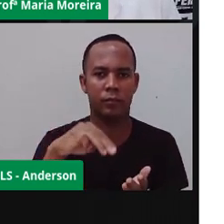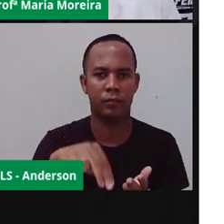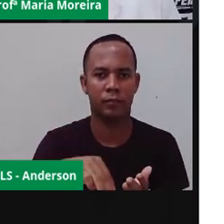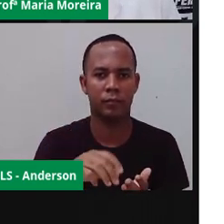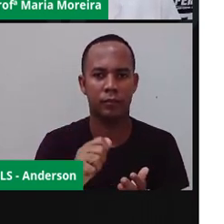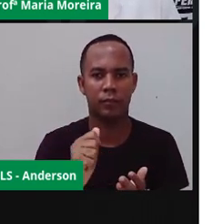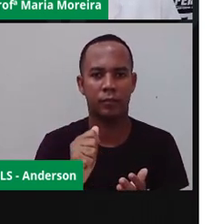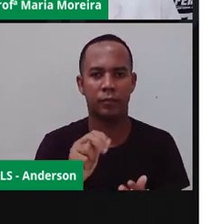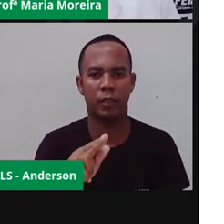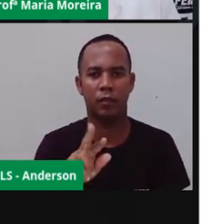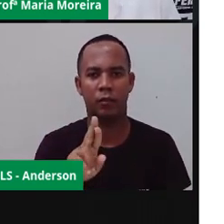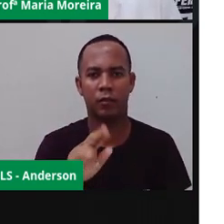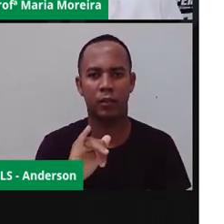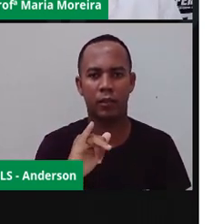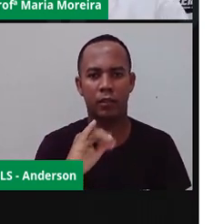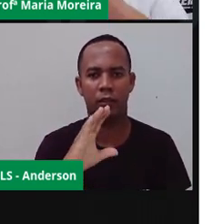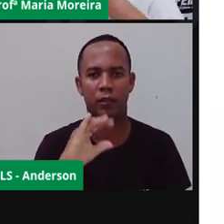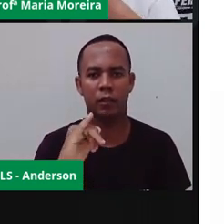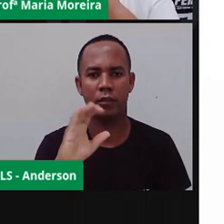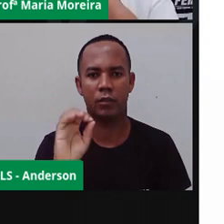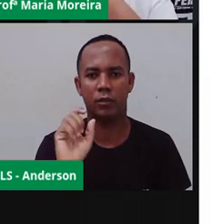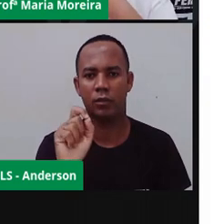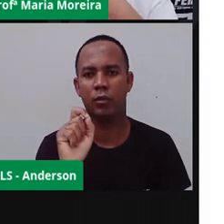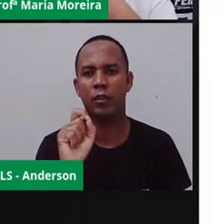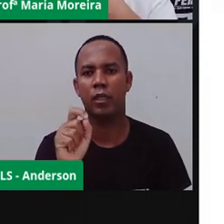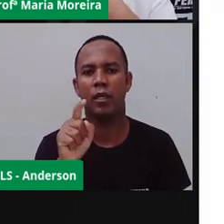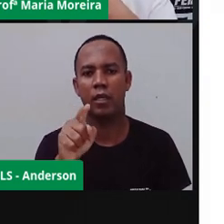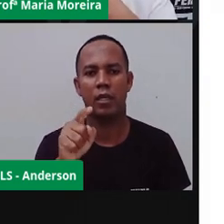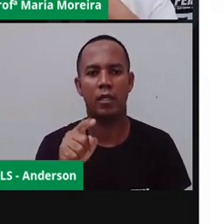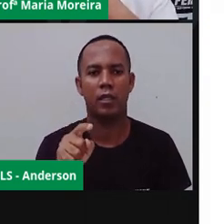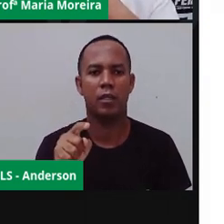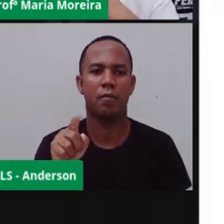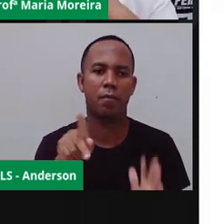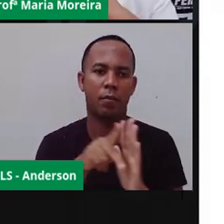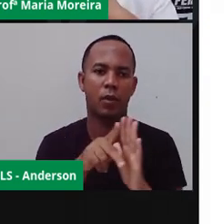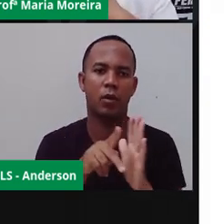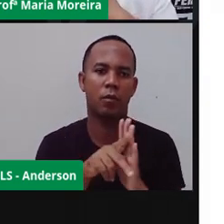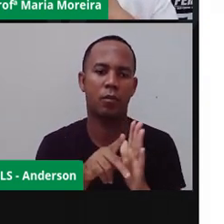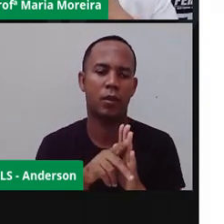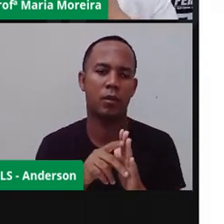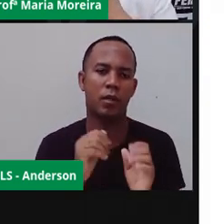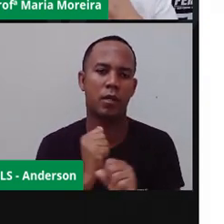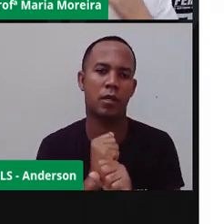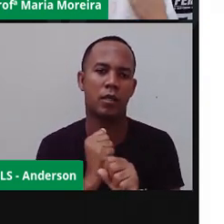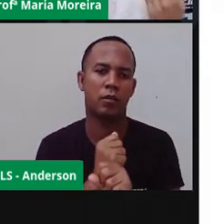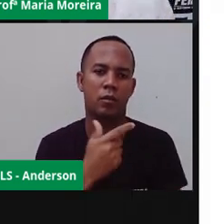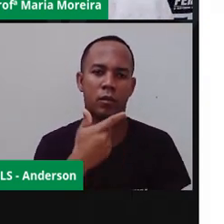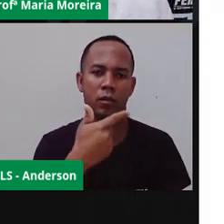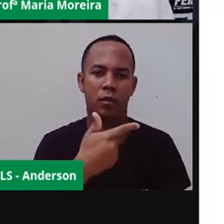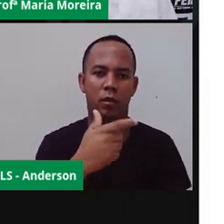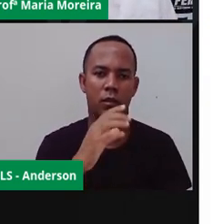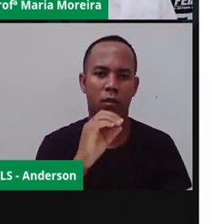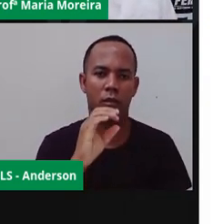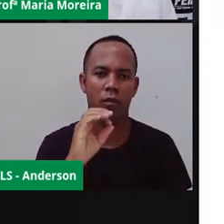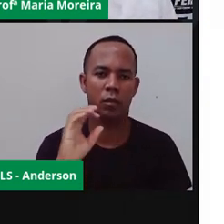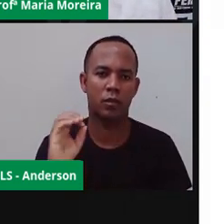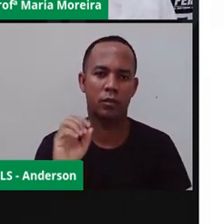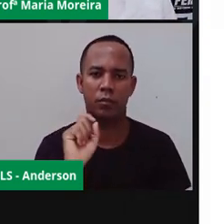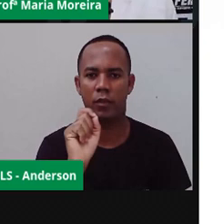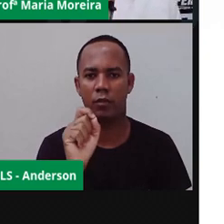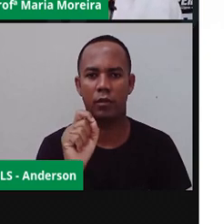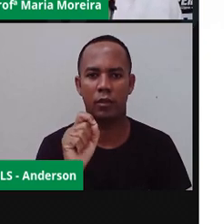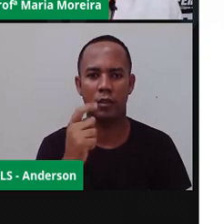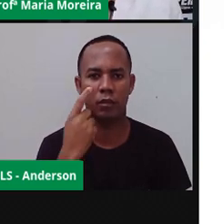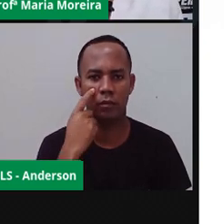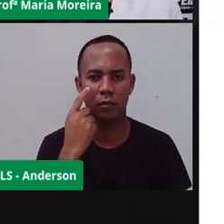várias charges, na verdade, para o Big Brother. Né, ele começou em fevereiro de 2000. Atualmente são encontradas de forma muito frequente no programa do Big